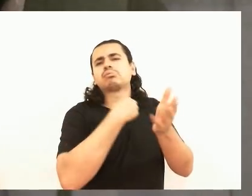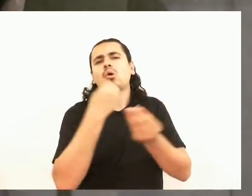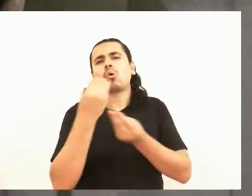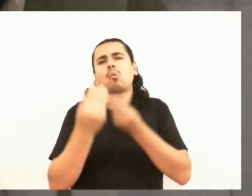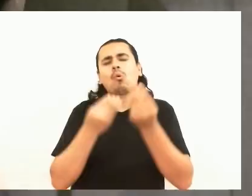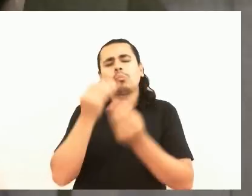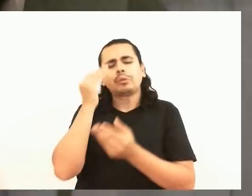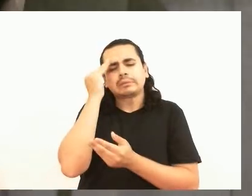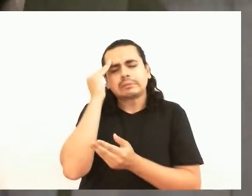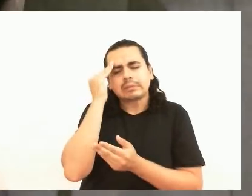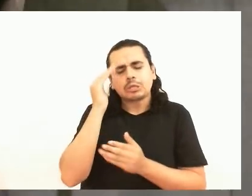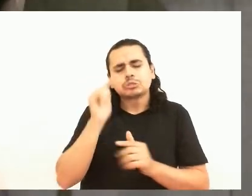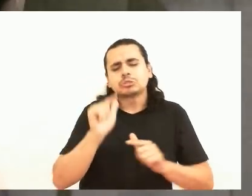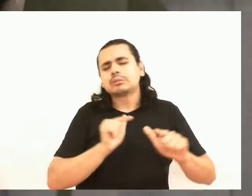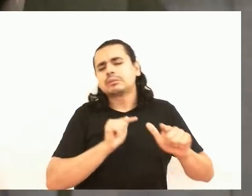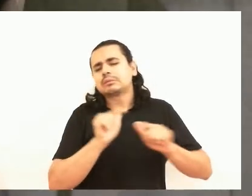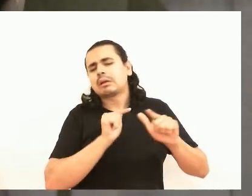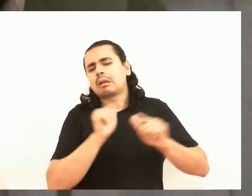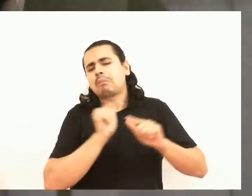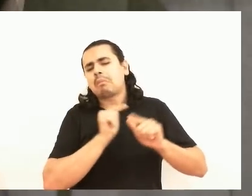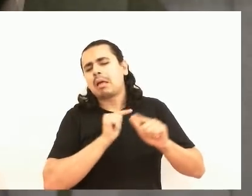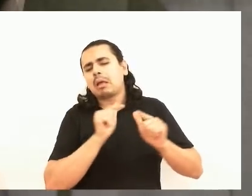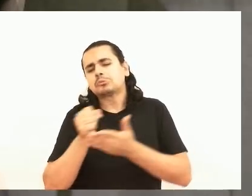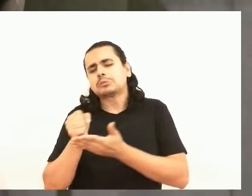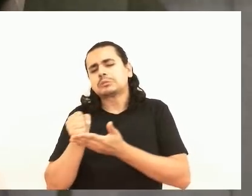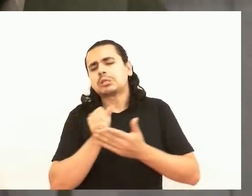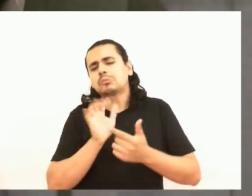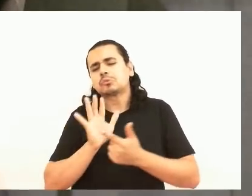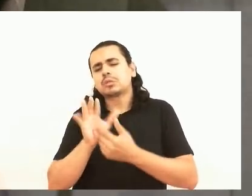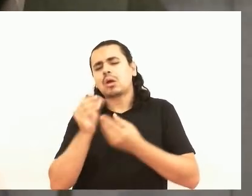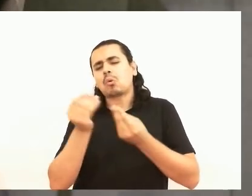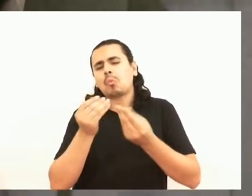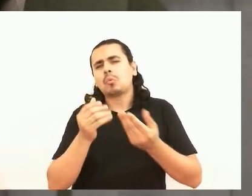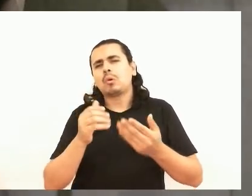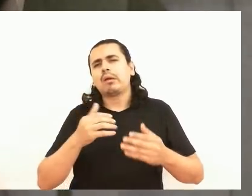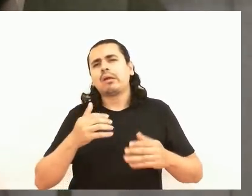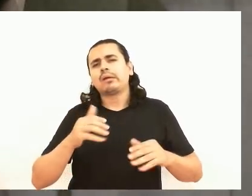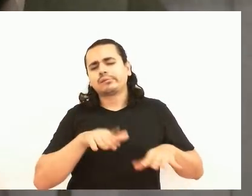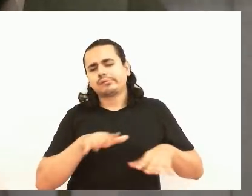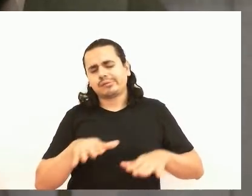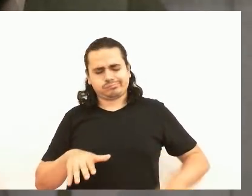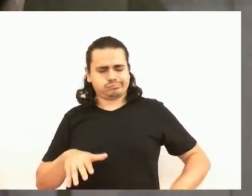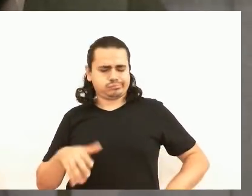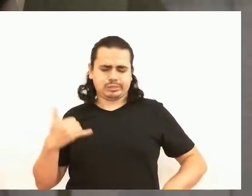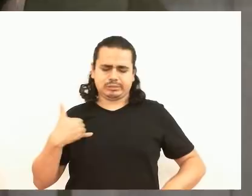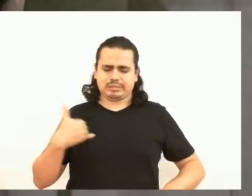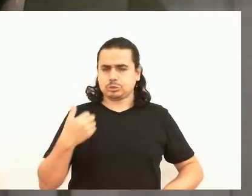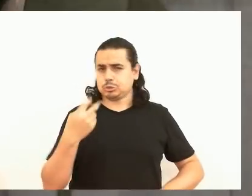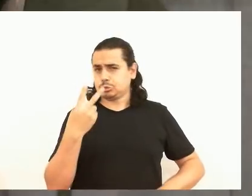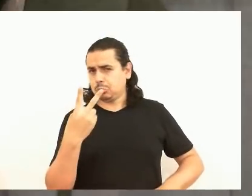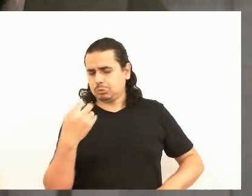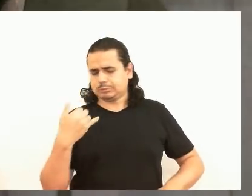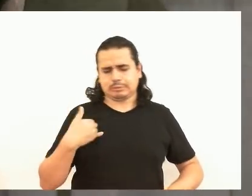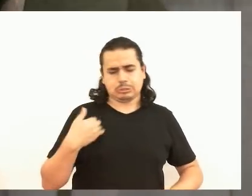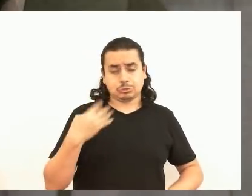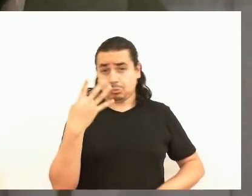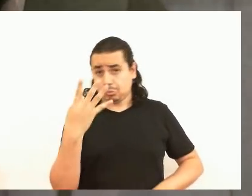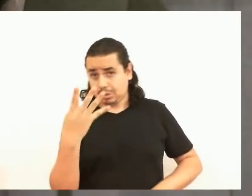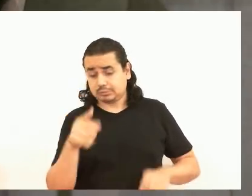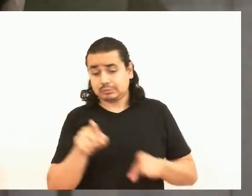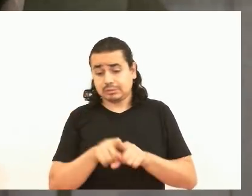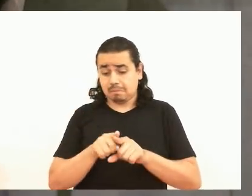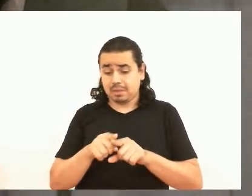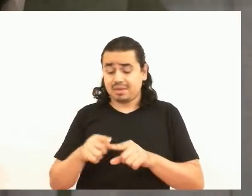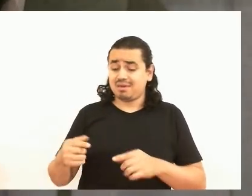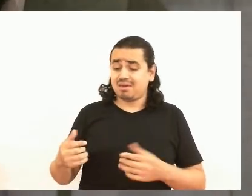fazer esse trabalho que você trouxe com crianças menores de 2 a 4 anos e com crianças que